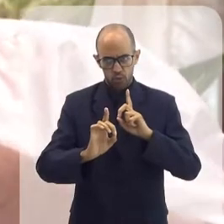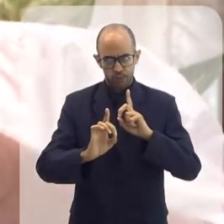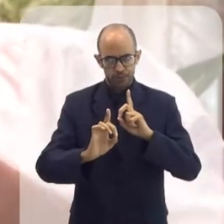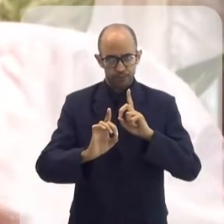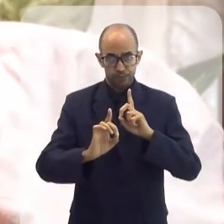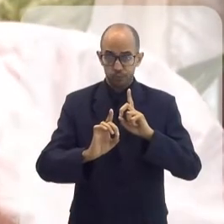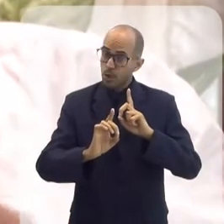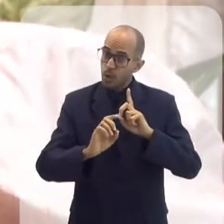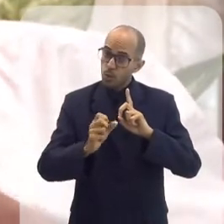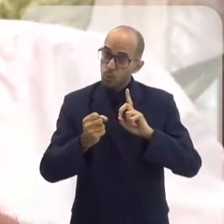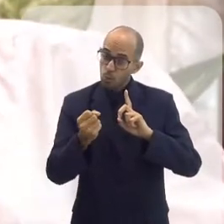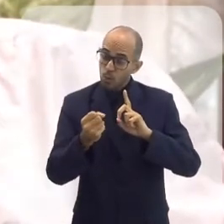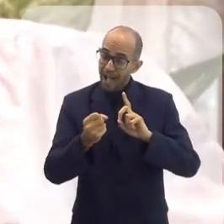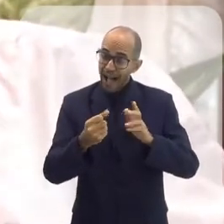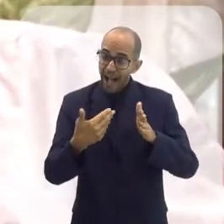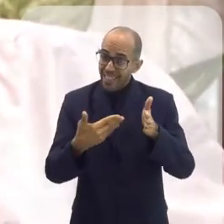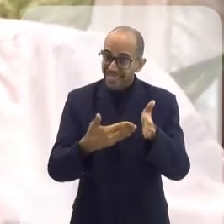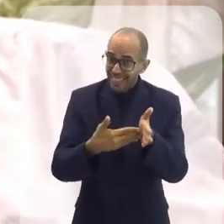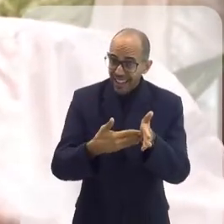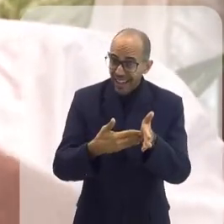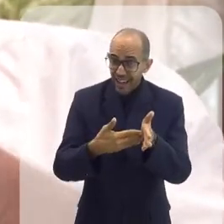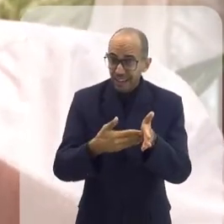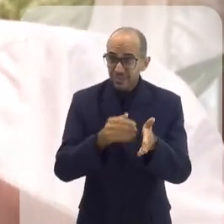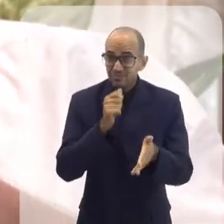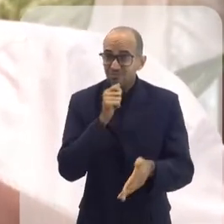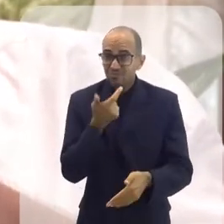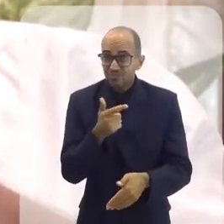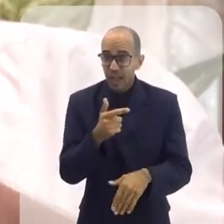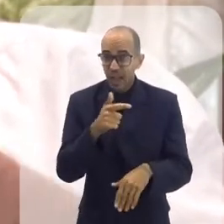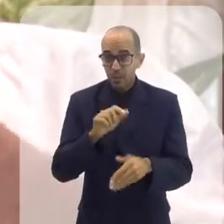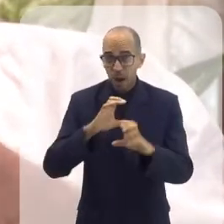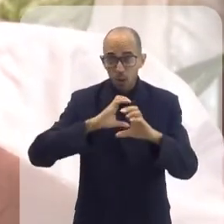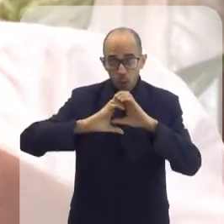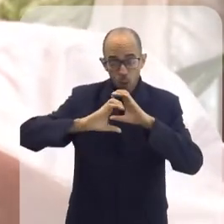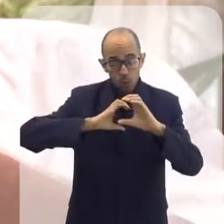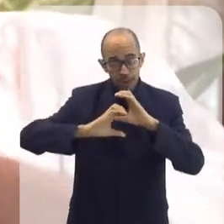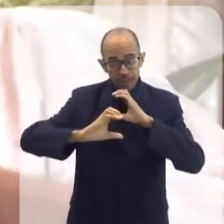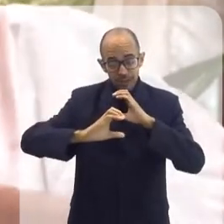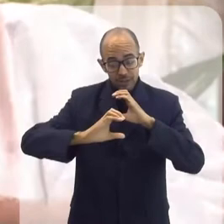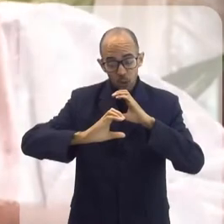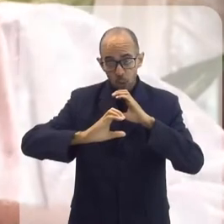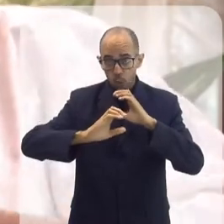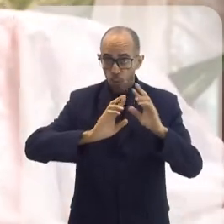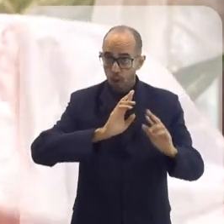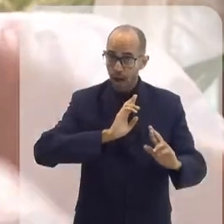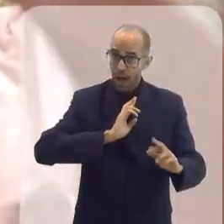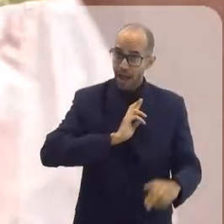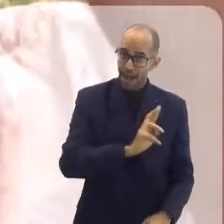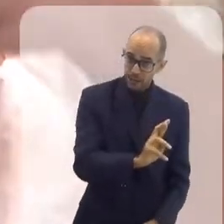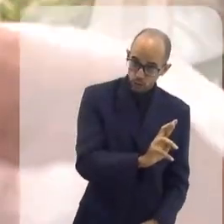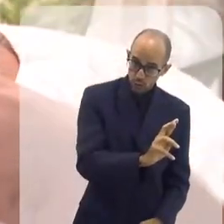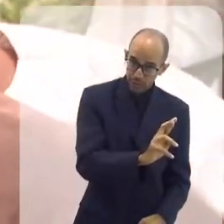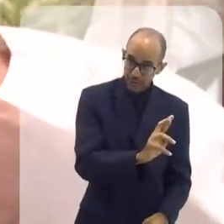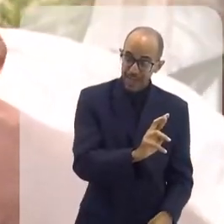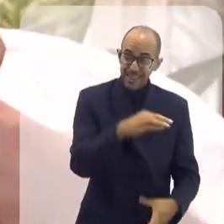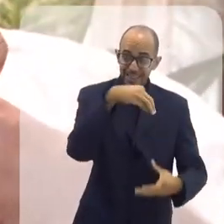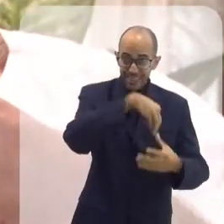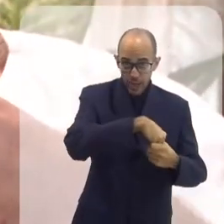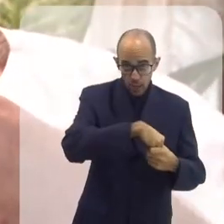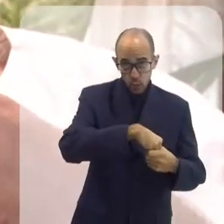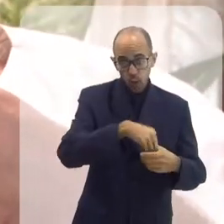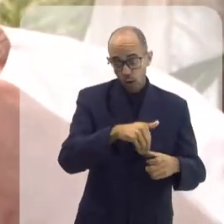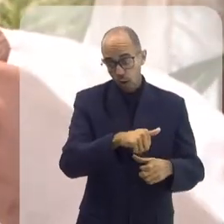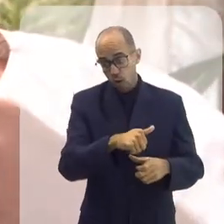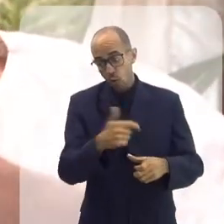enquanto a gente não aprender a conversar enquanto a gente vai aprender a conversar entre as religiões e intra